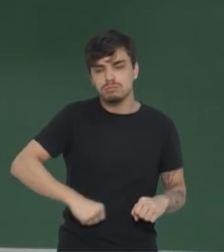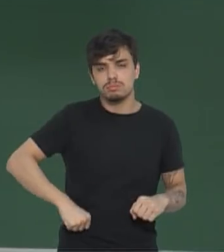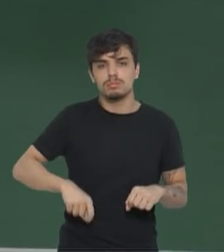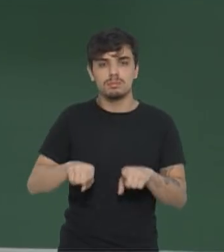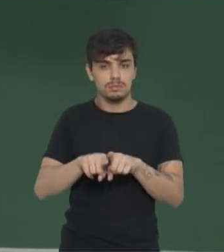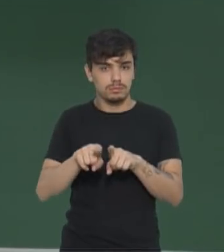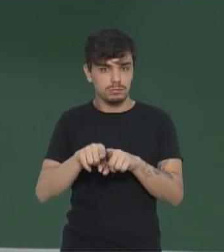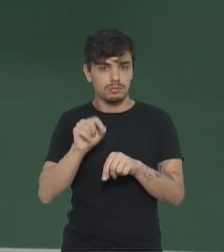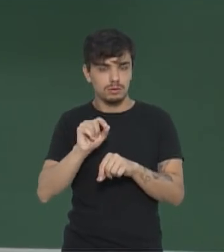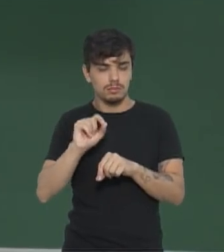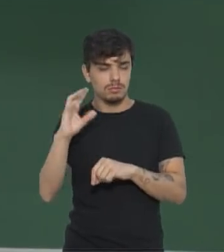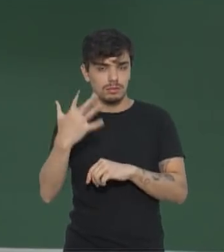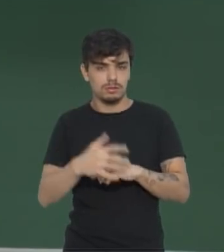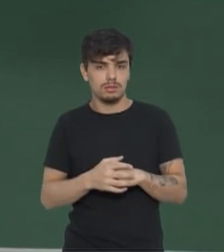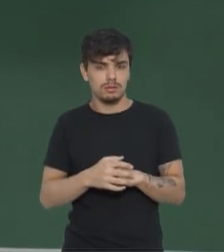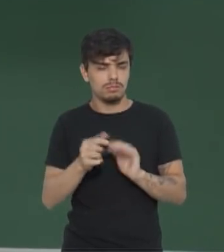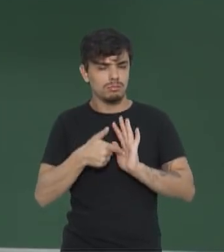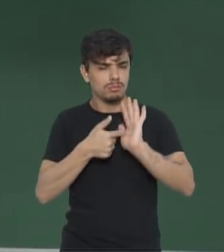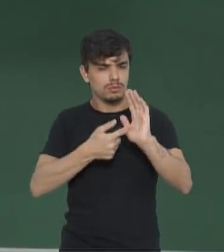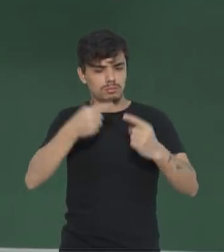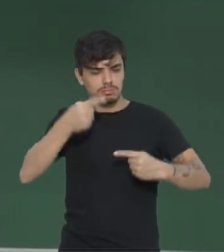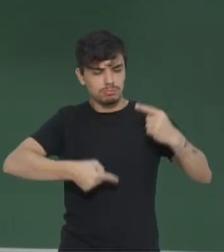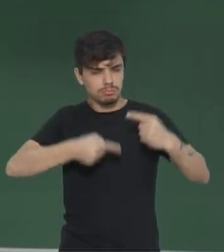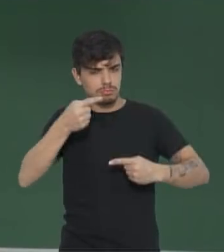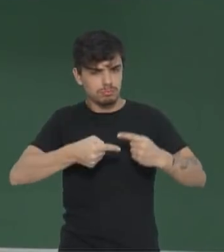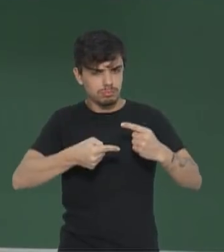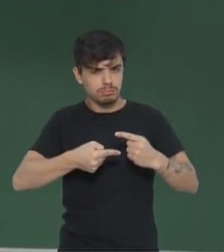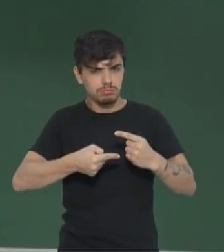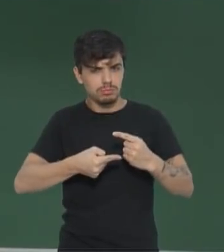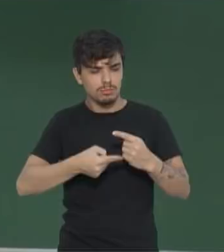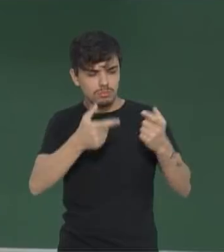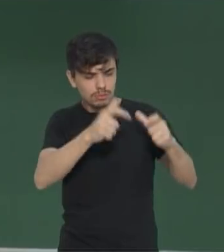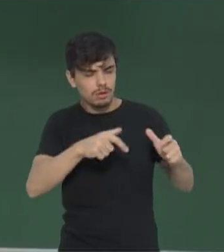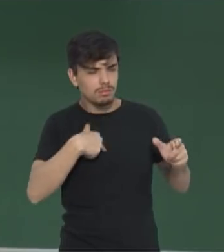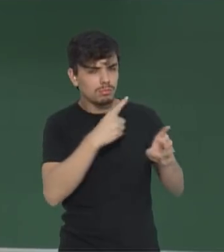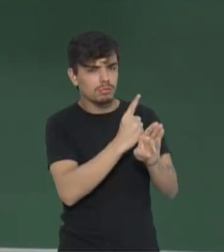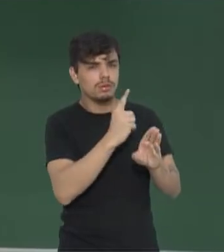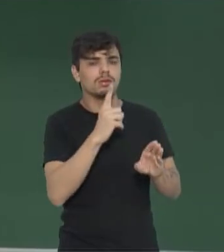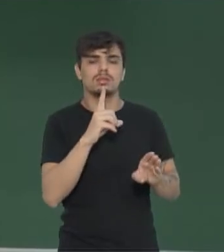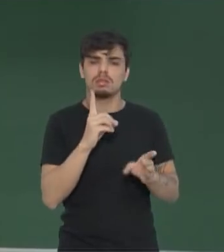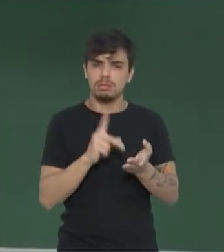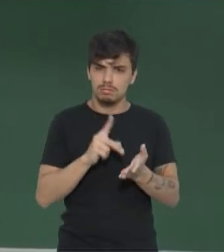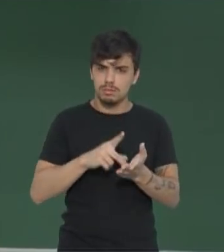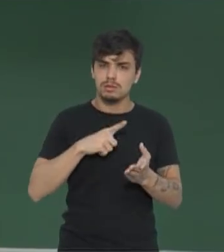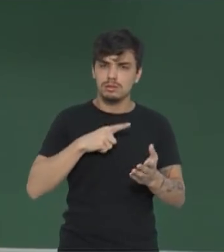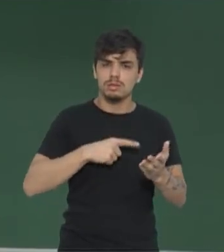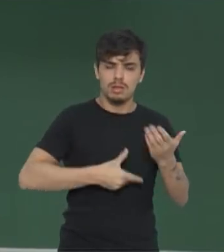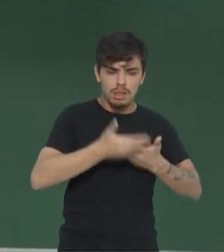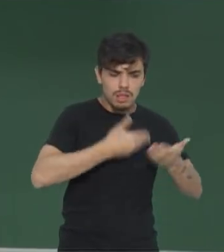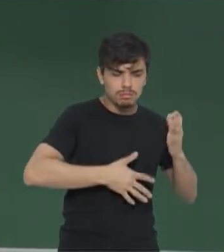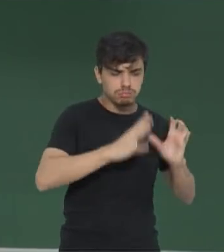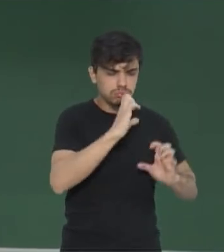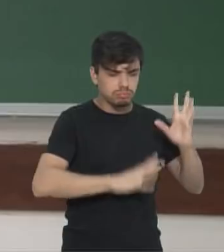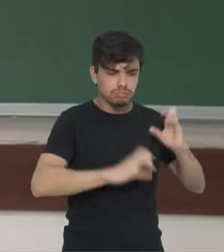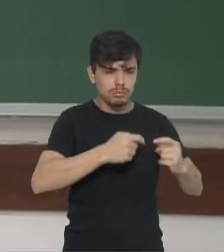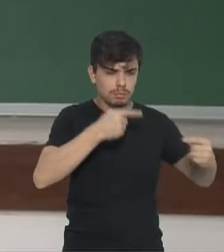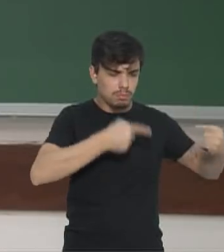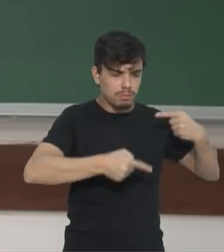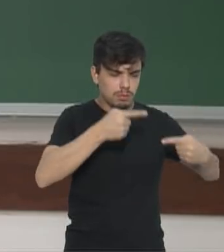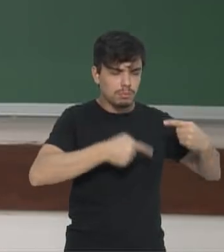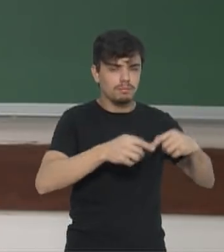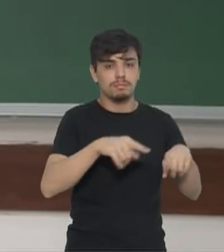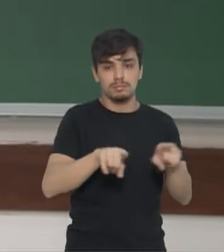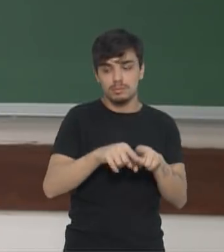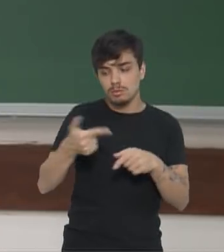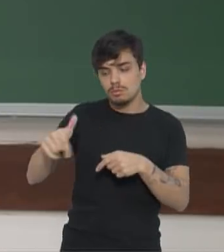que tá, é isso que eu trouxe para você essa discussão. Numa fonte eu realmente encontrei que houve um combate, uma batalha, e eles conseguiram vencer. Na outra eu